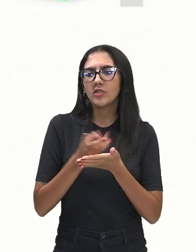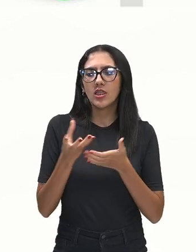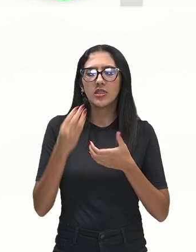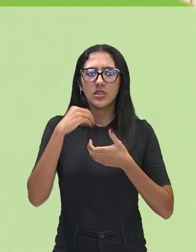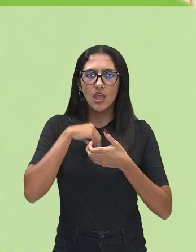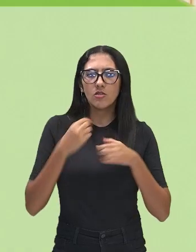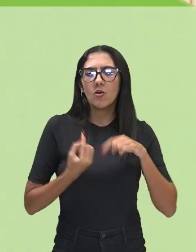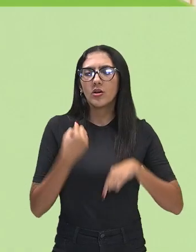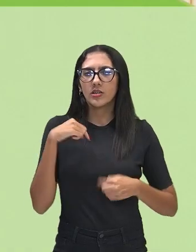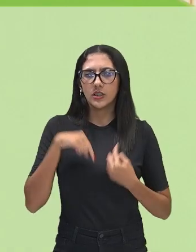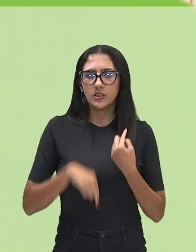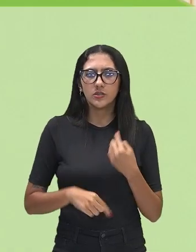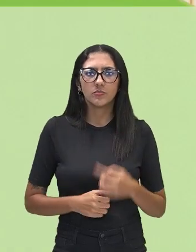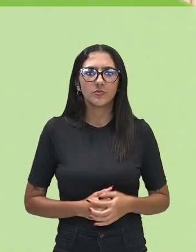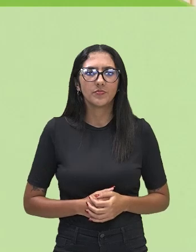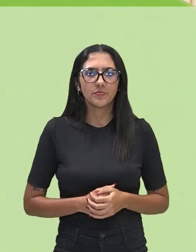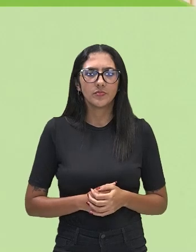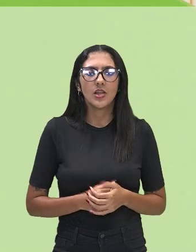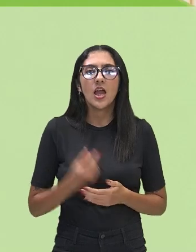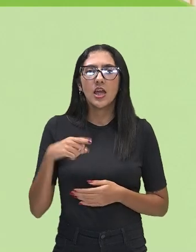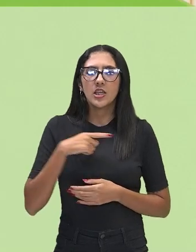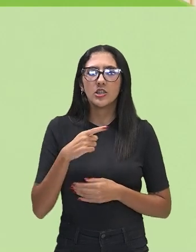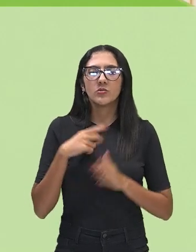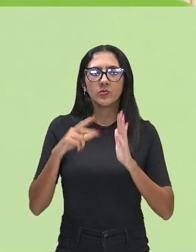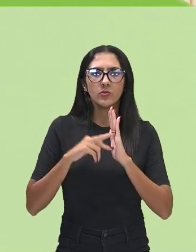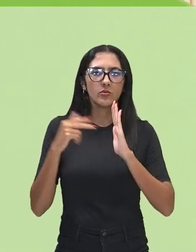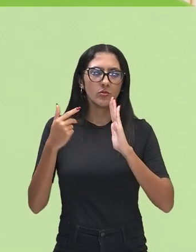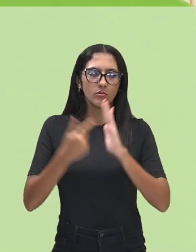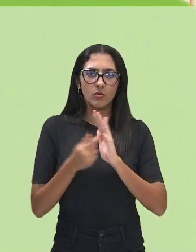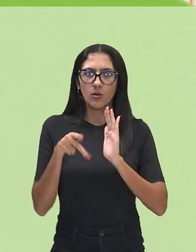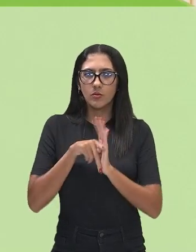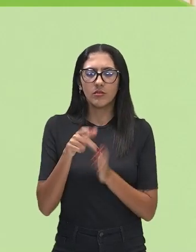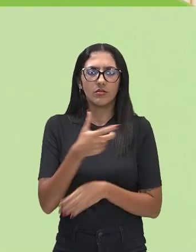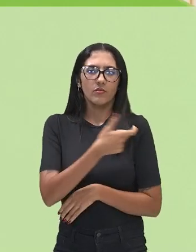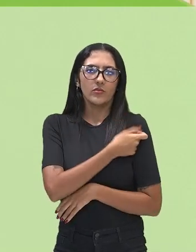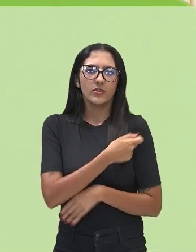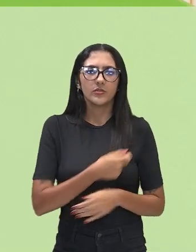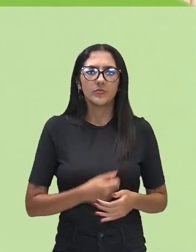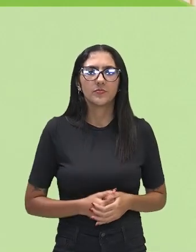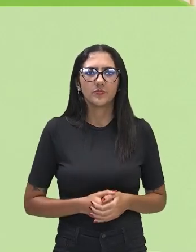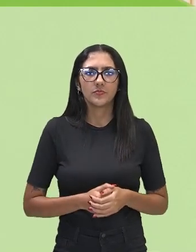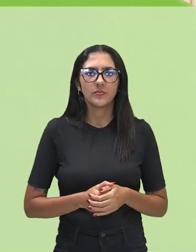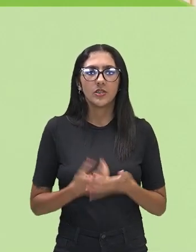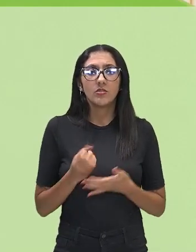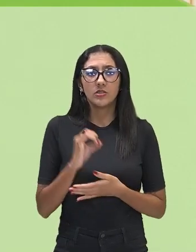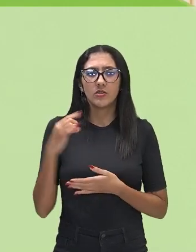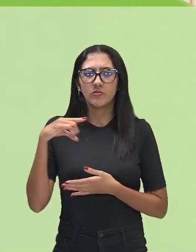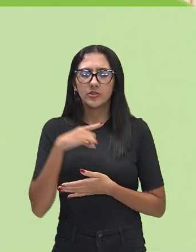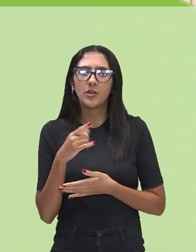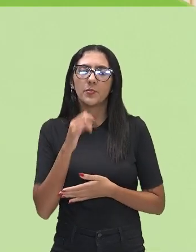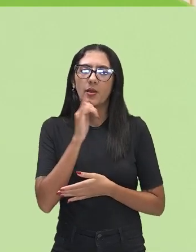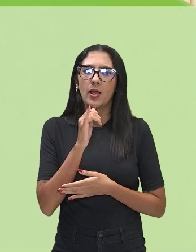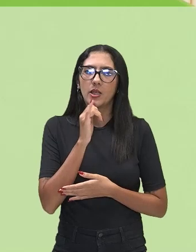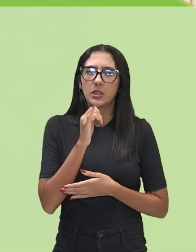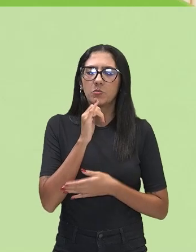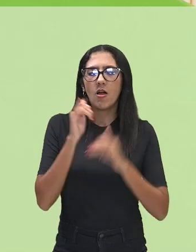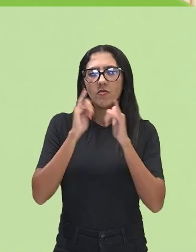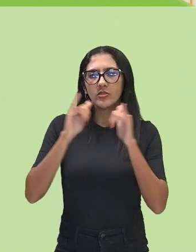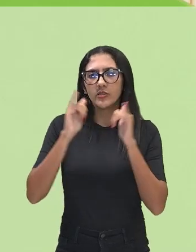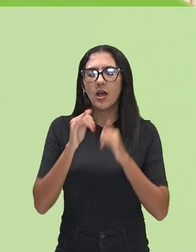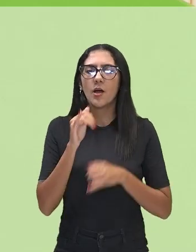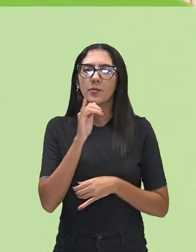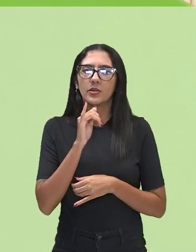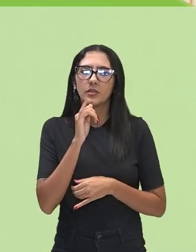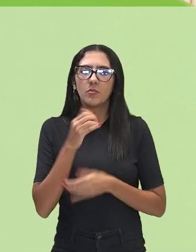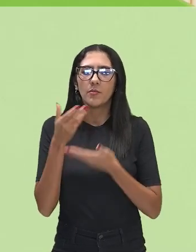tá? Isso é memória imunológica. Então, quando você for convidado para tomar vacinas, seja vacina